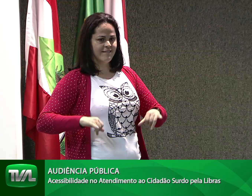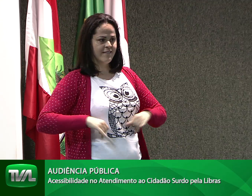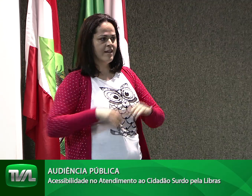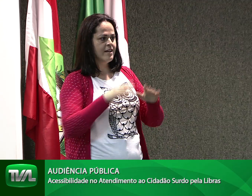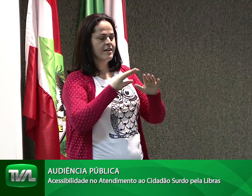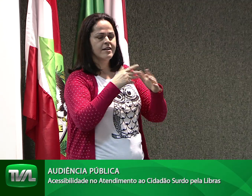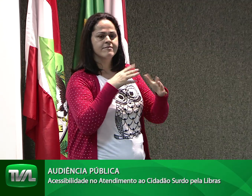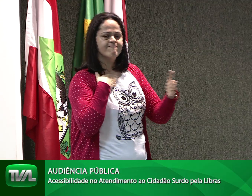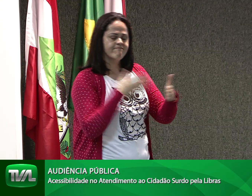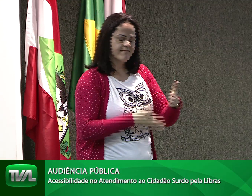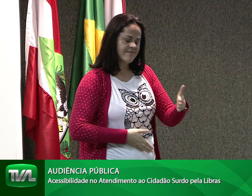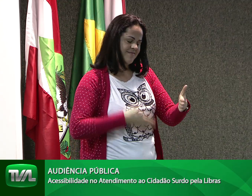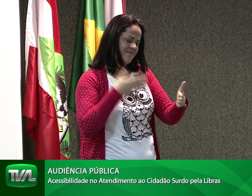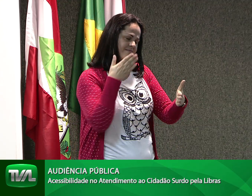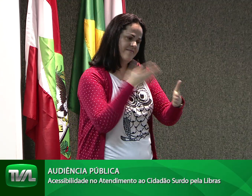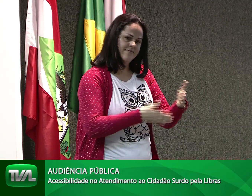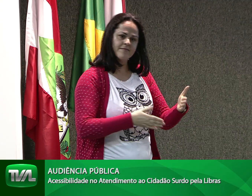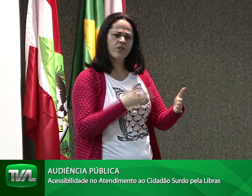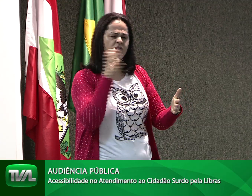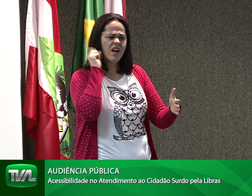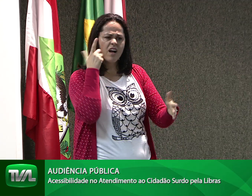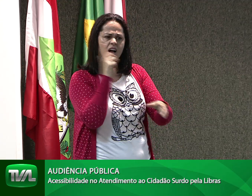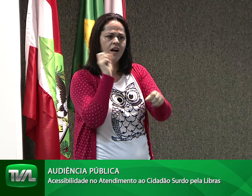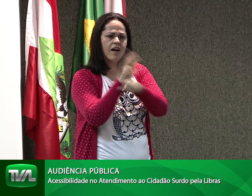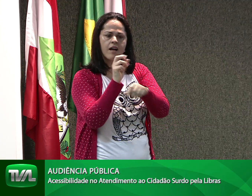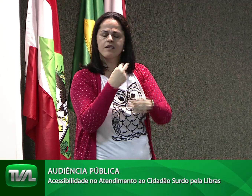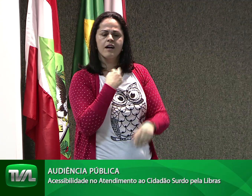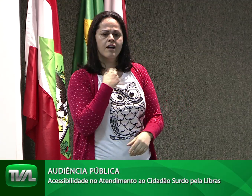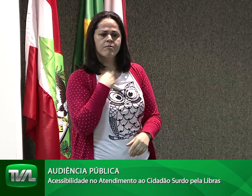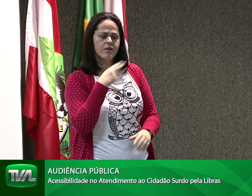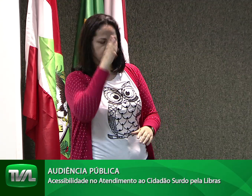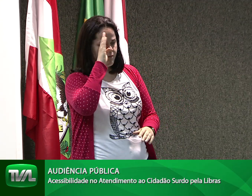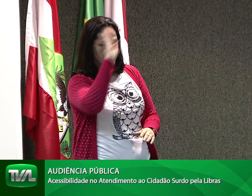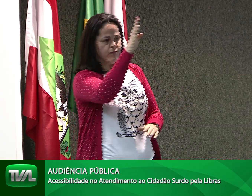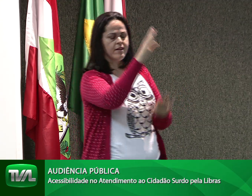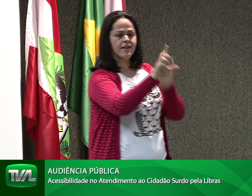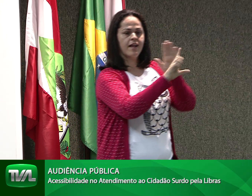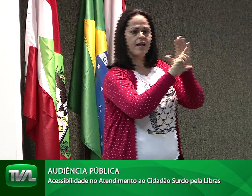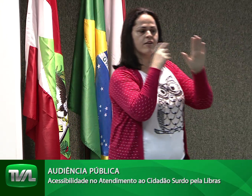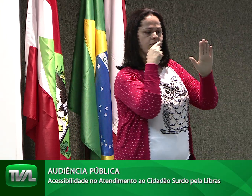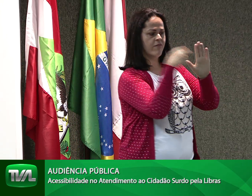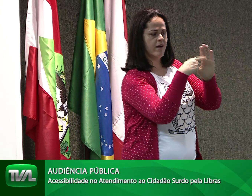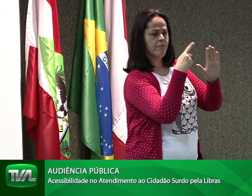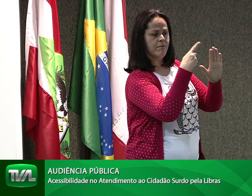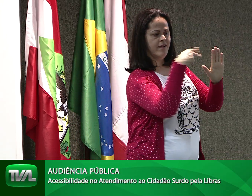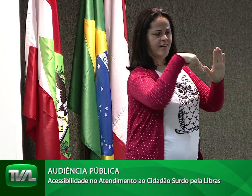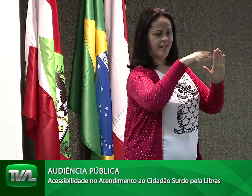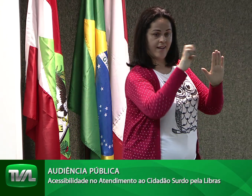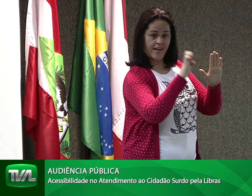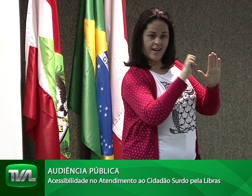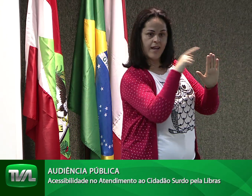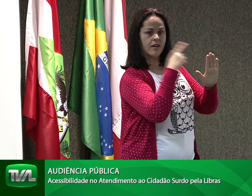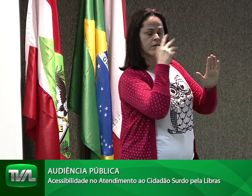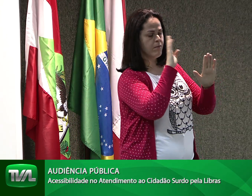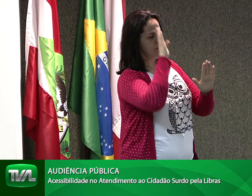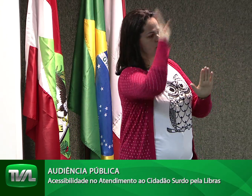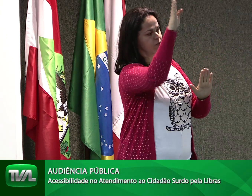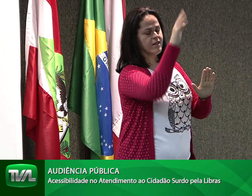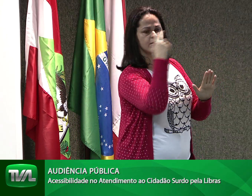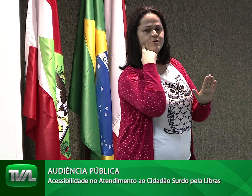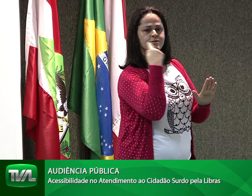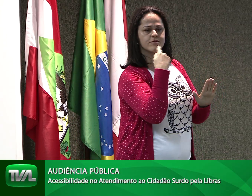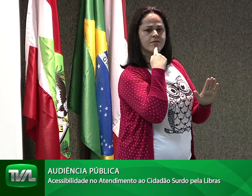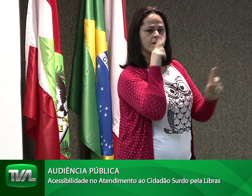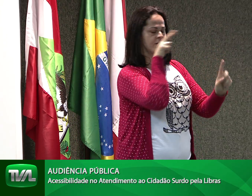essa experiência já em muitos lugares, em muitos concursos que causam muito sofrimento por causa da lei, que